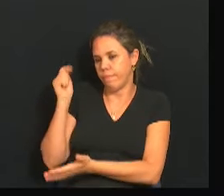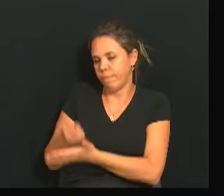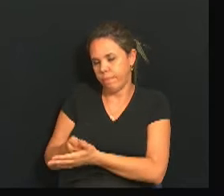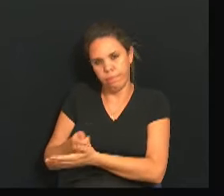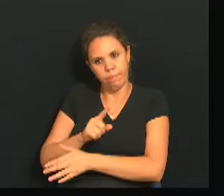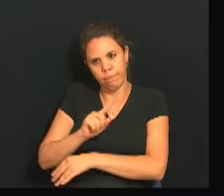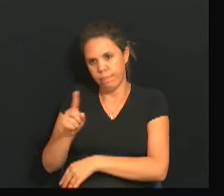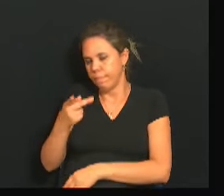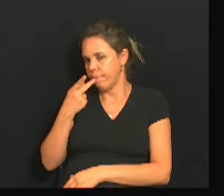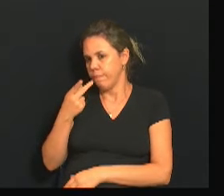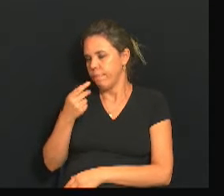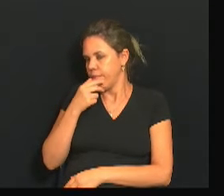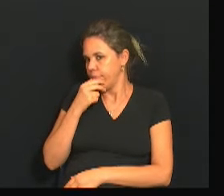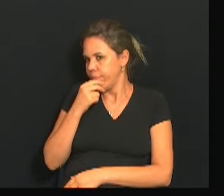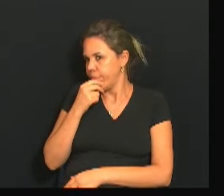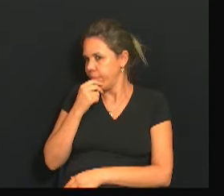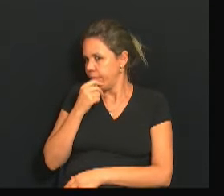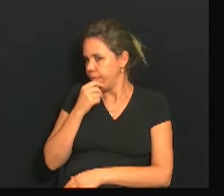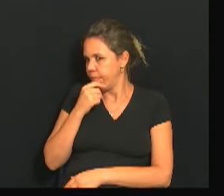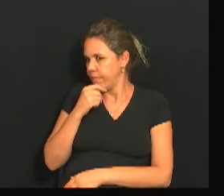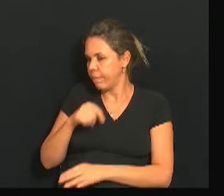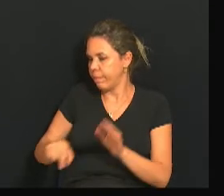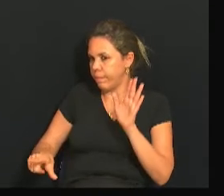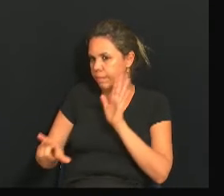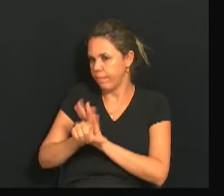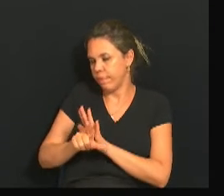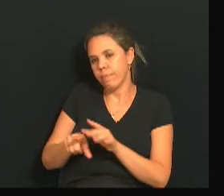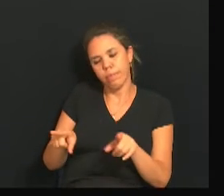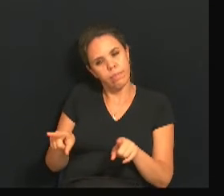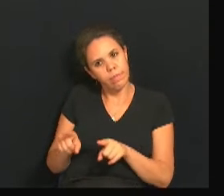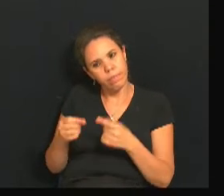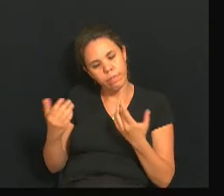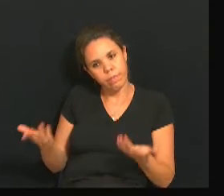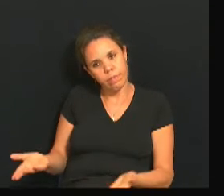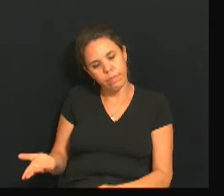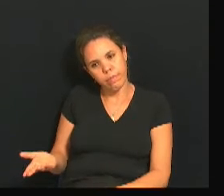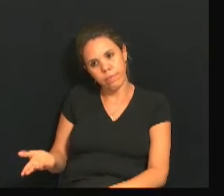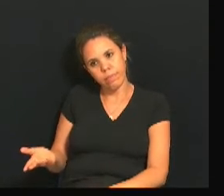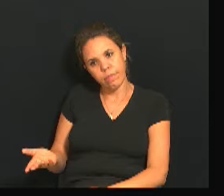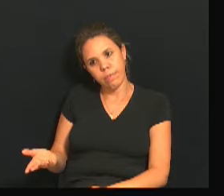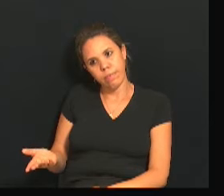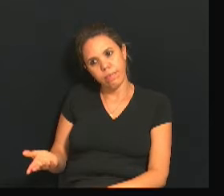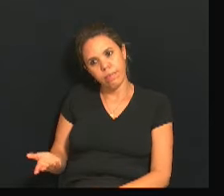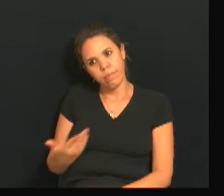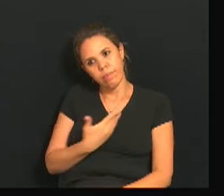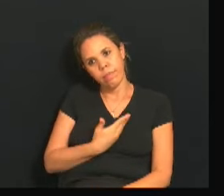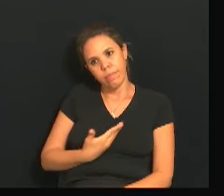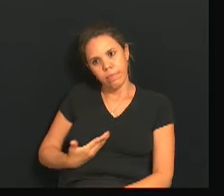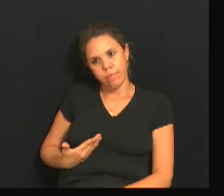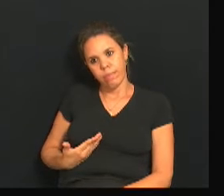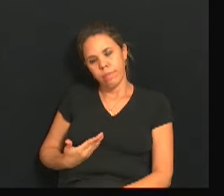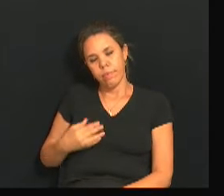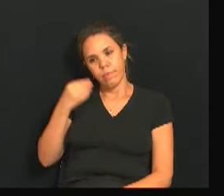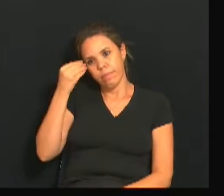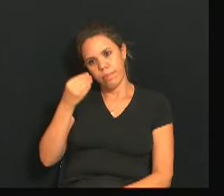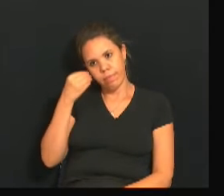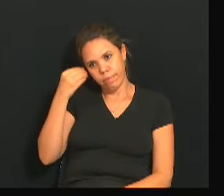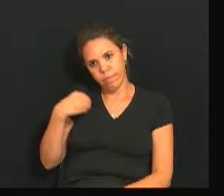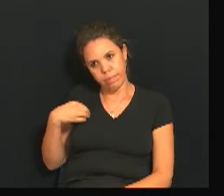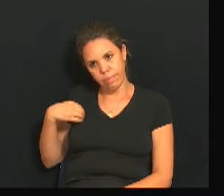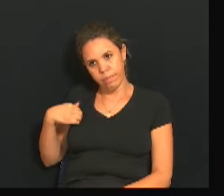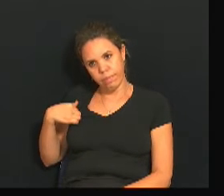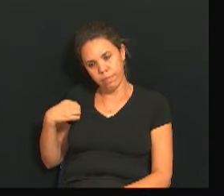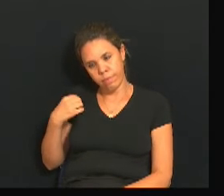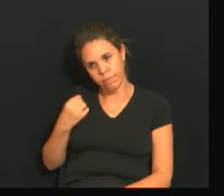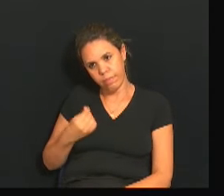de uma autoridade do ponto de vista legal, ou até, né, mas de uma autoridade do ponto de vista de conhecimento